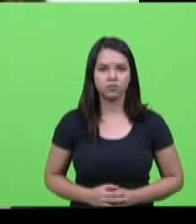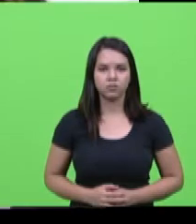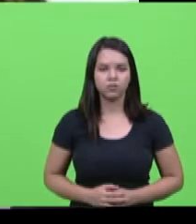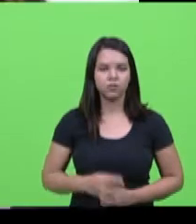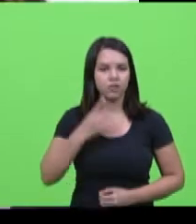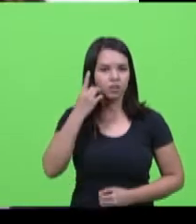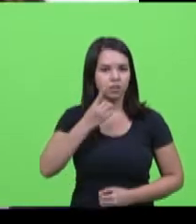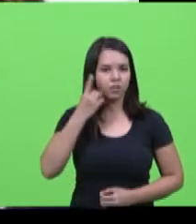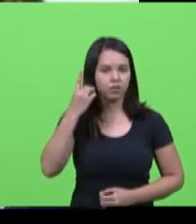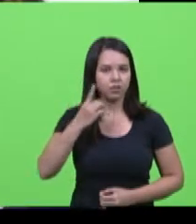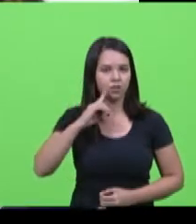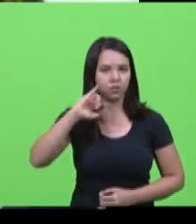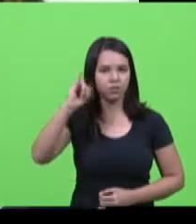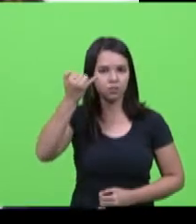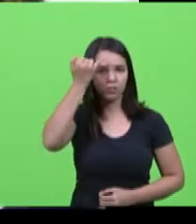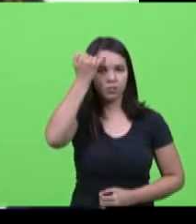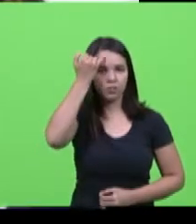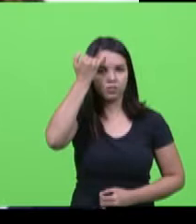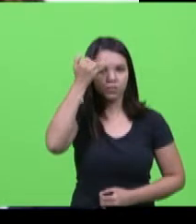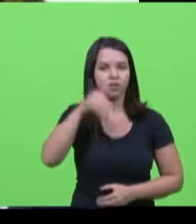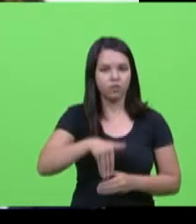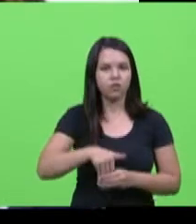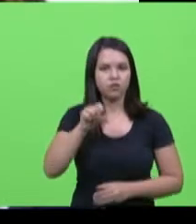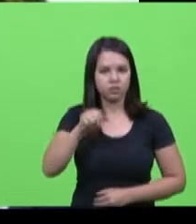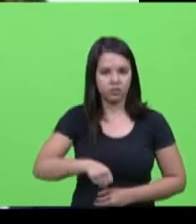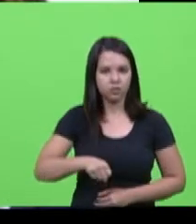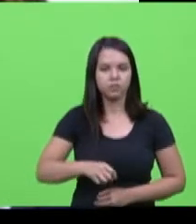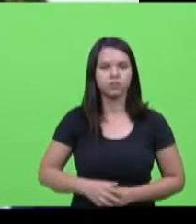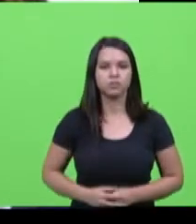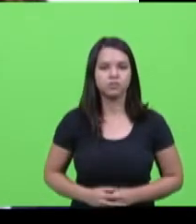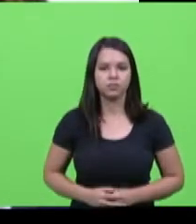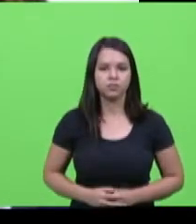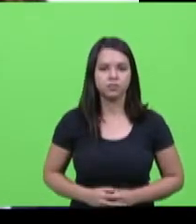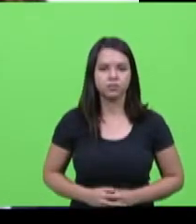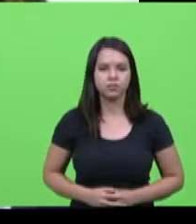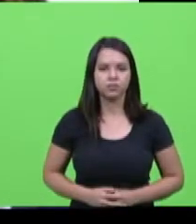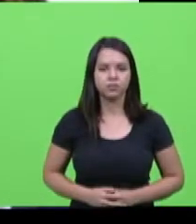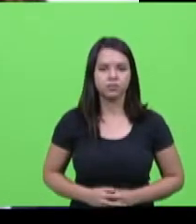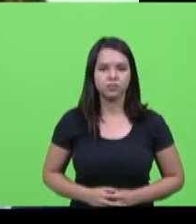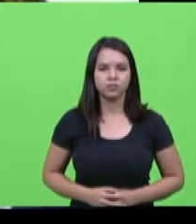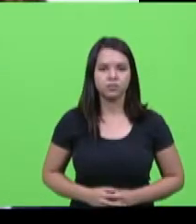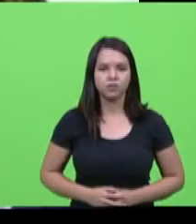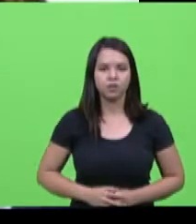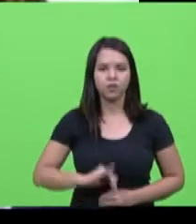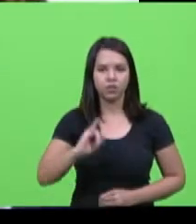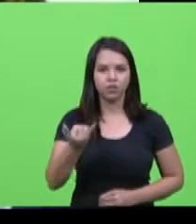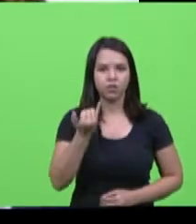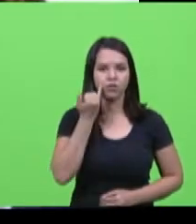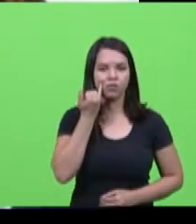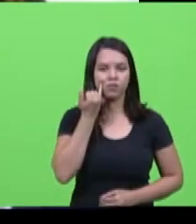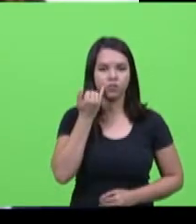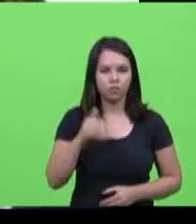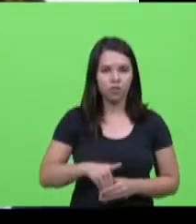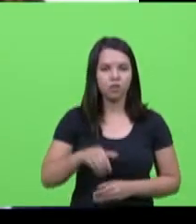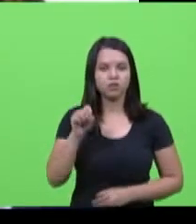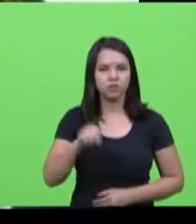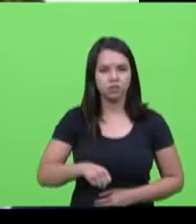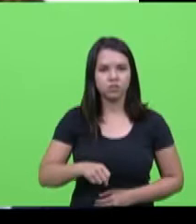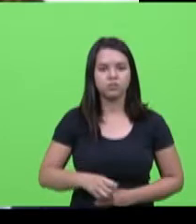Deputado Jair Mioto. Voto sim, senhor presidente. Sim, deputado Jair Comper. Voto sim, senhor